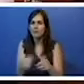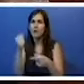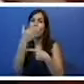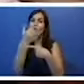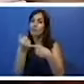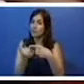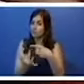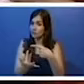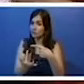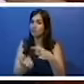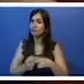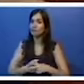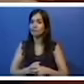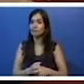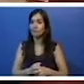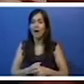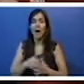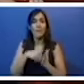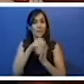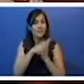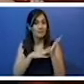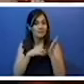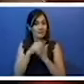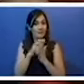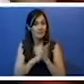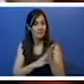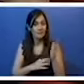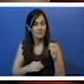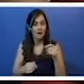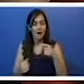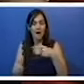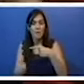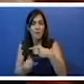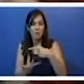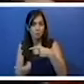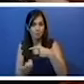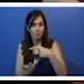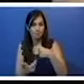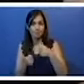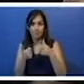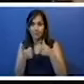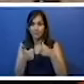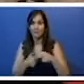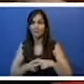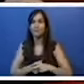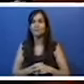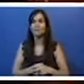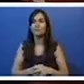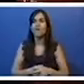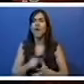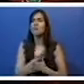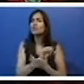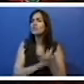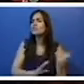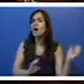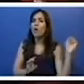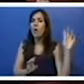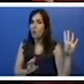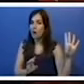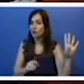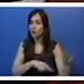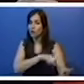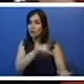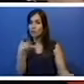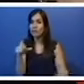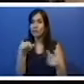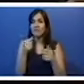e qual representa a metade também facinho né Quatro vocês vão escrever